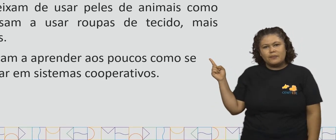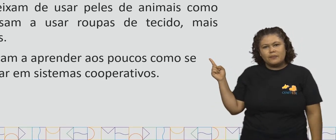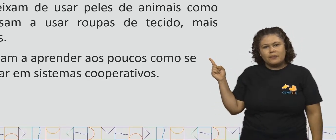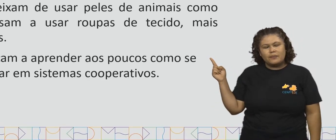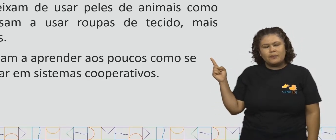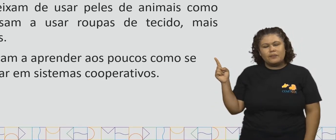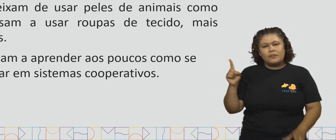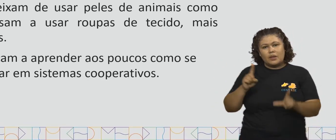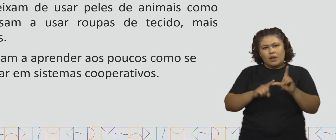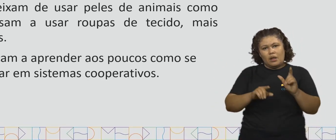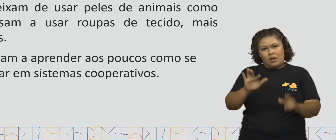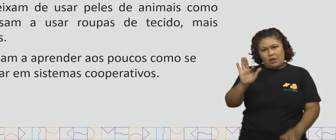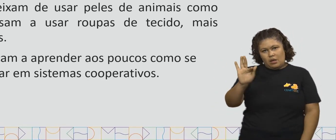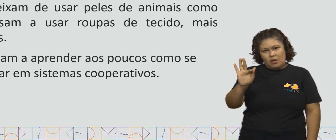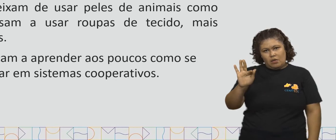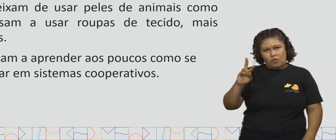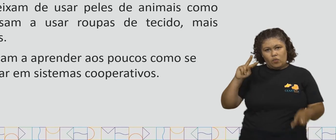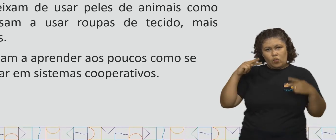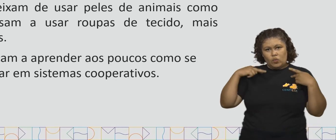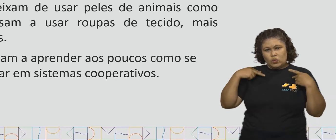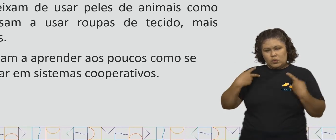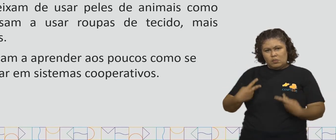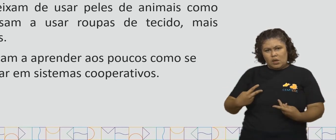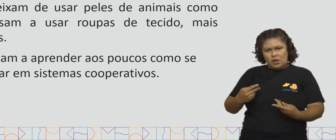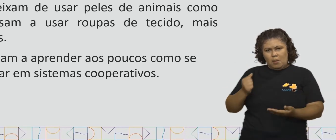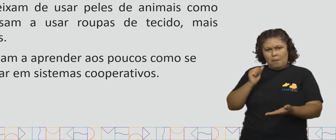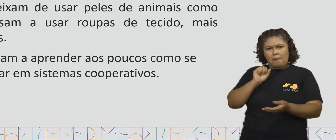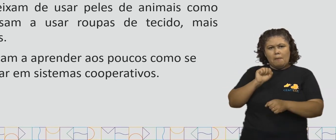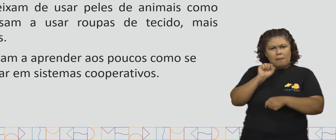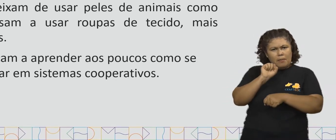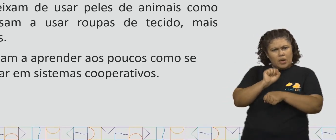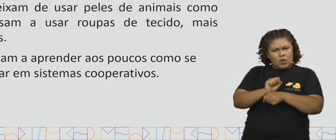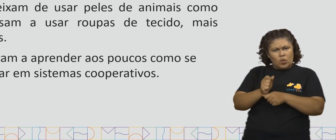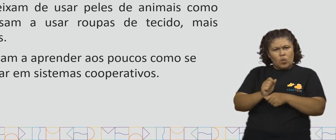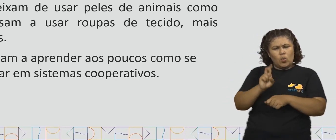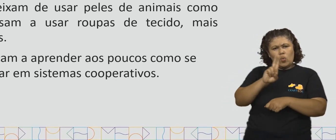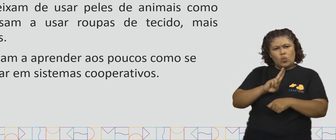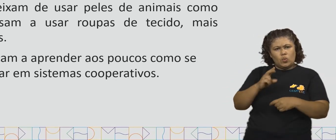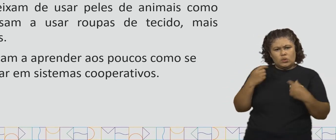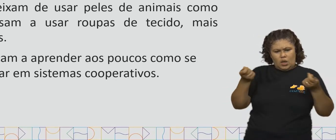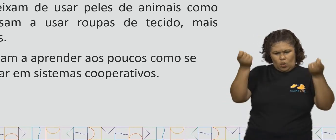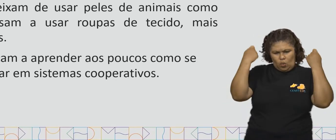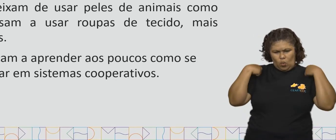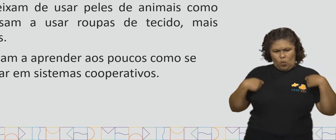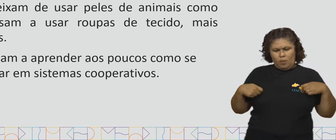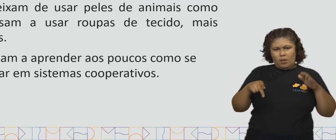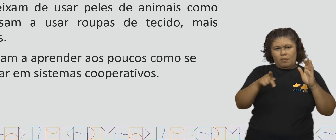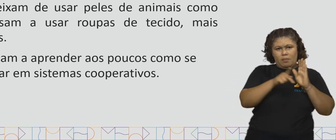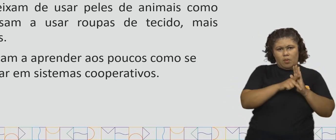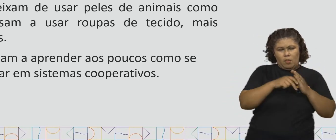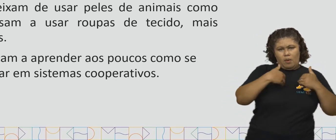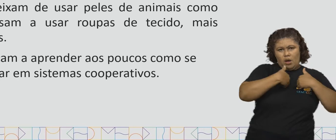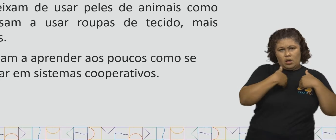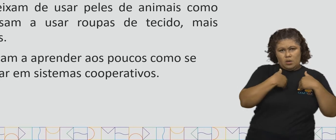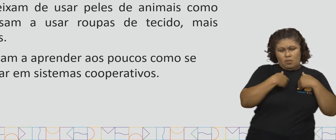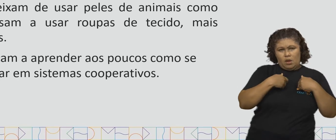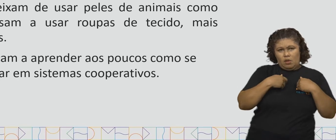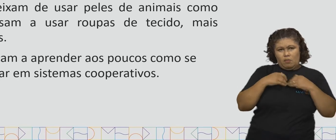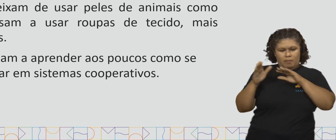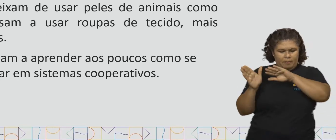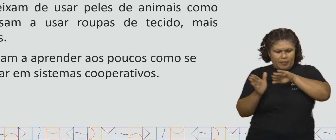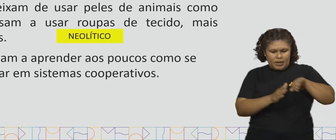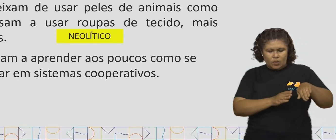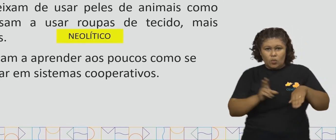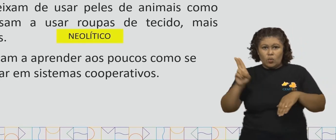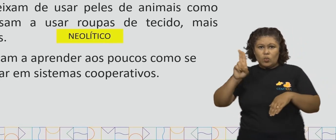Letra F. Os humanos deixam de usar peles de animais como vestimenta e passam a usar roupas de tecido mais confortáveis e